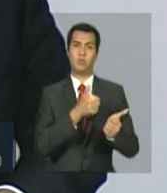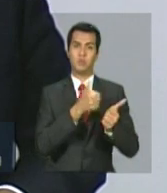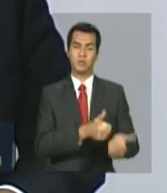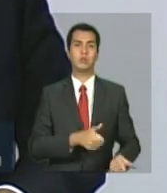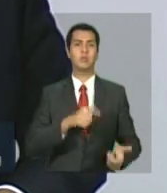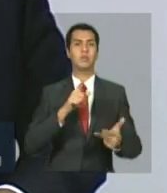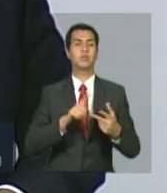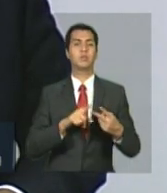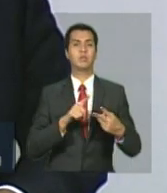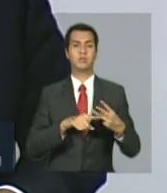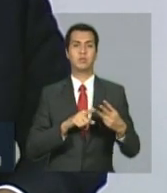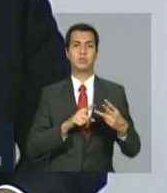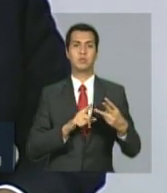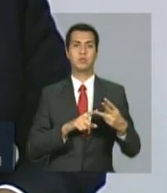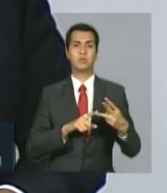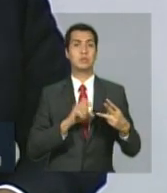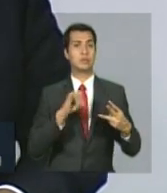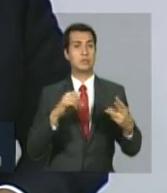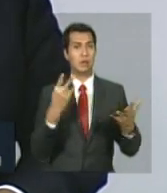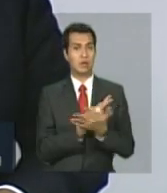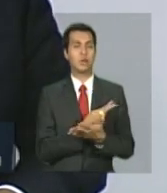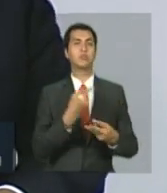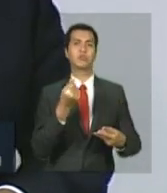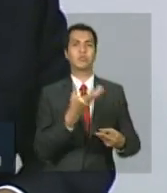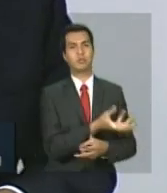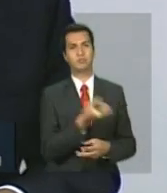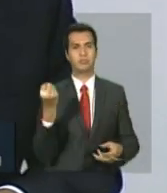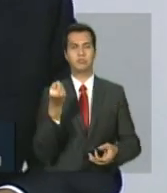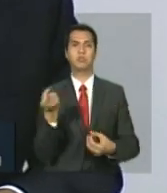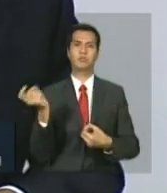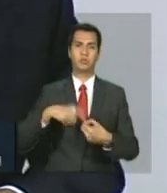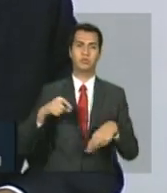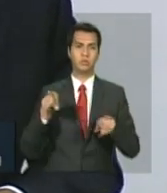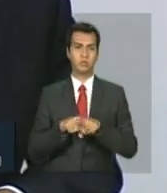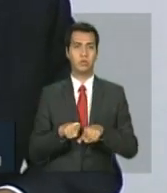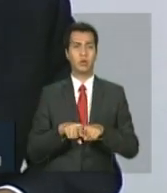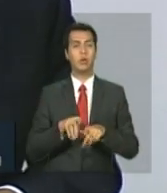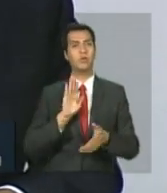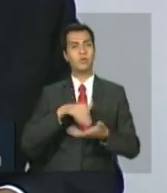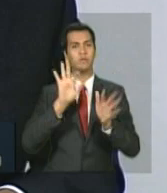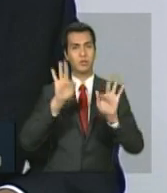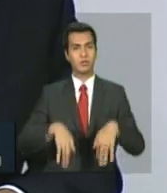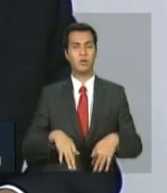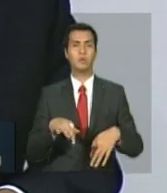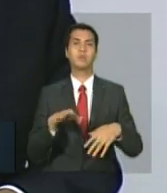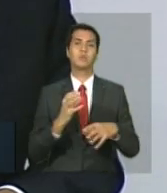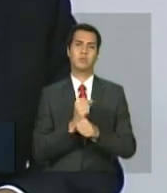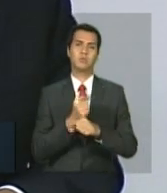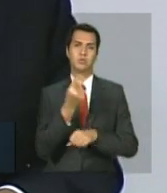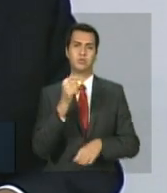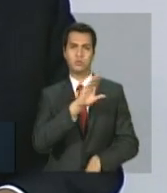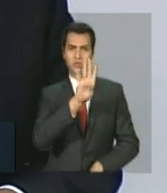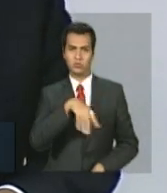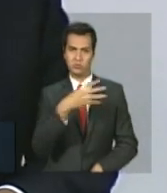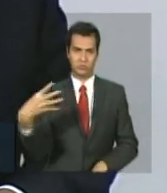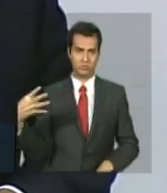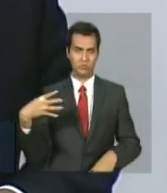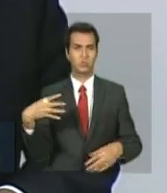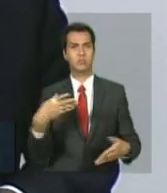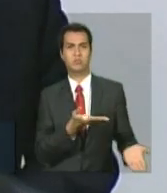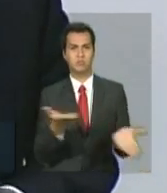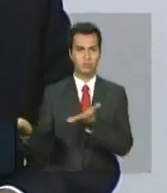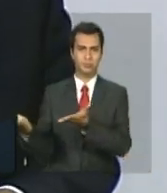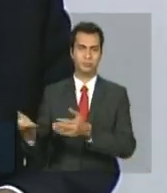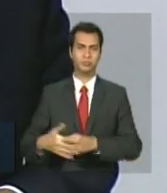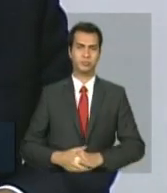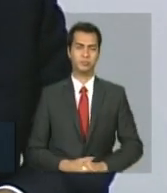há imprecisão, é exigida a devolução e, ao final, se conclui a prestação de contas. Eu digo isso porque esse